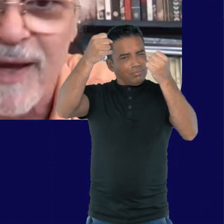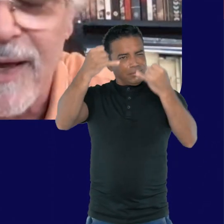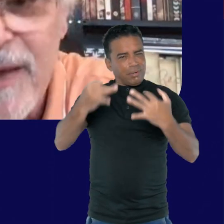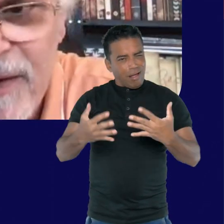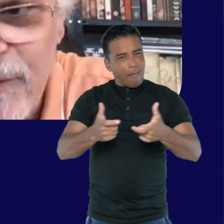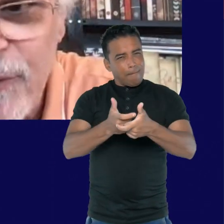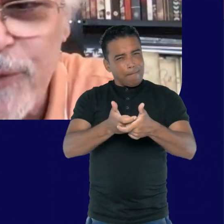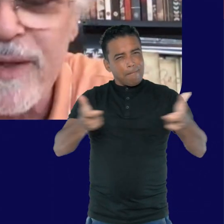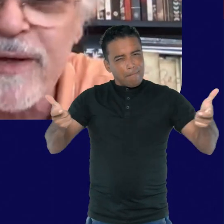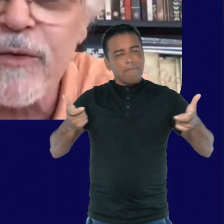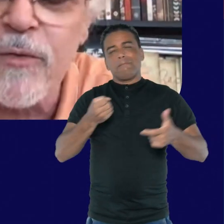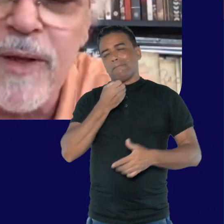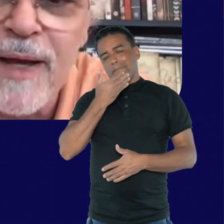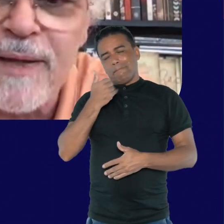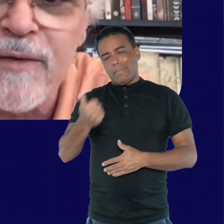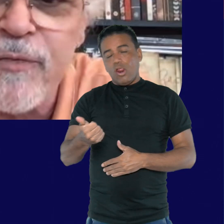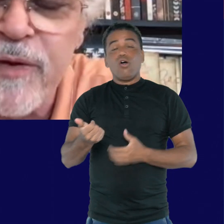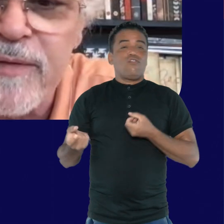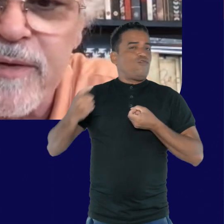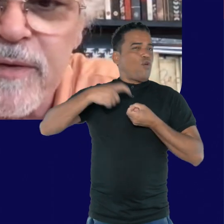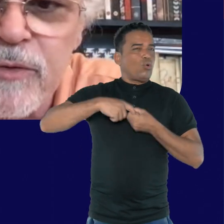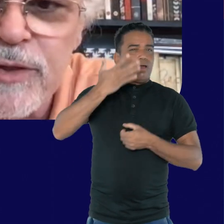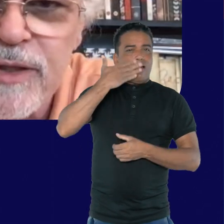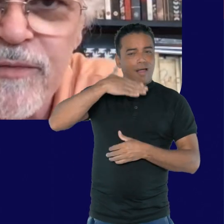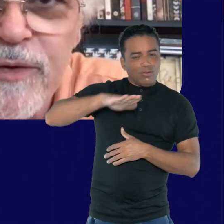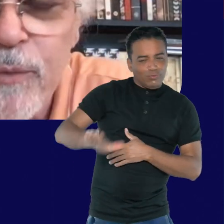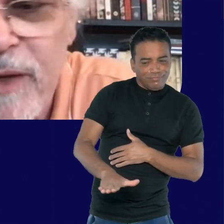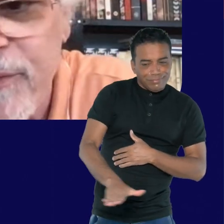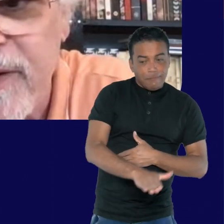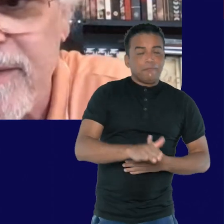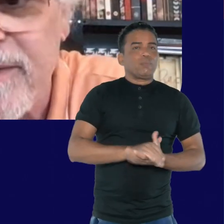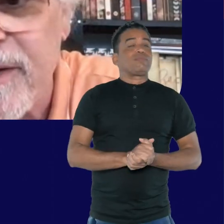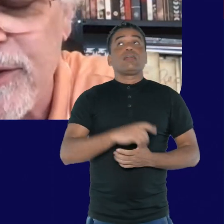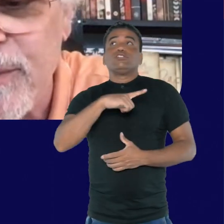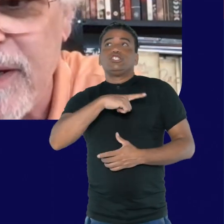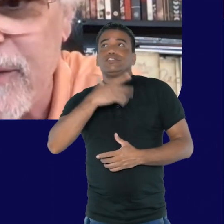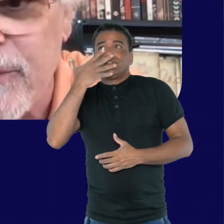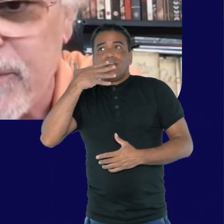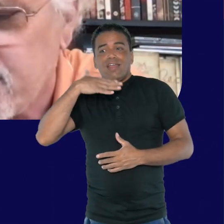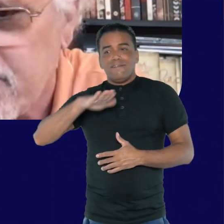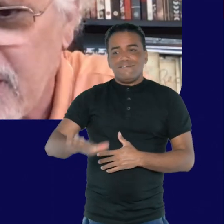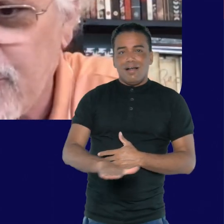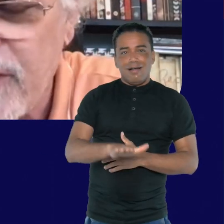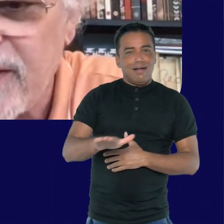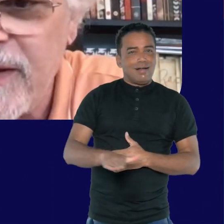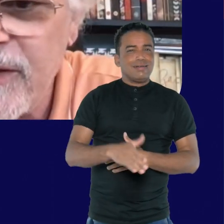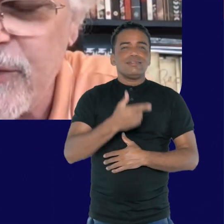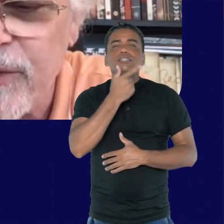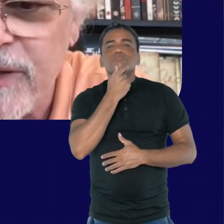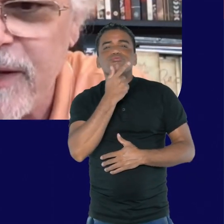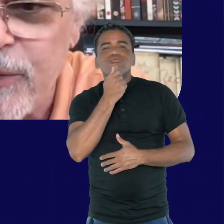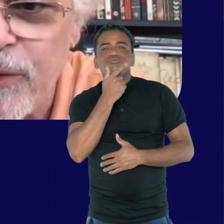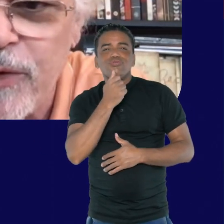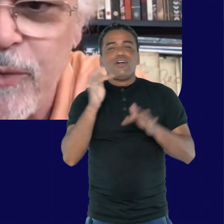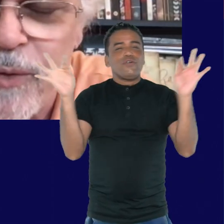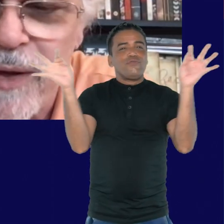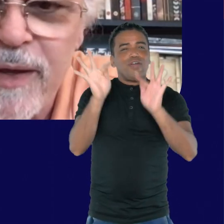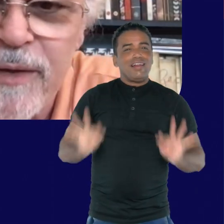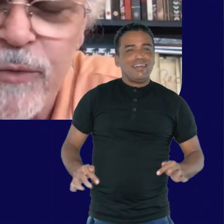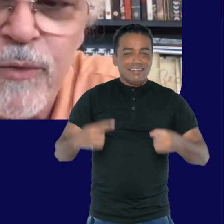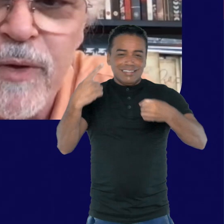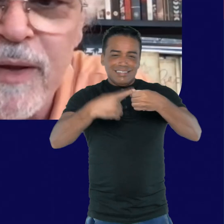vamos falar. Voltando lá na infância. Então, tive uma infância de menino feliz no